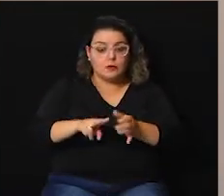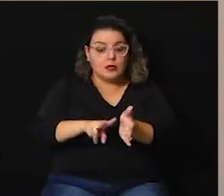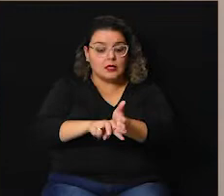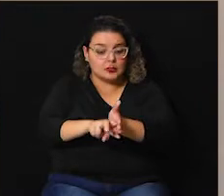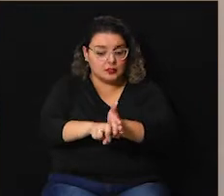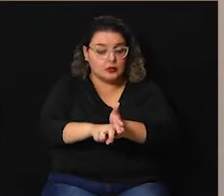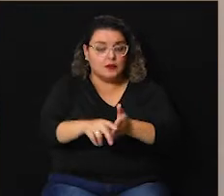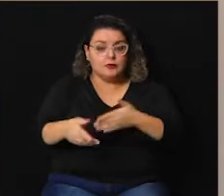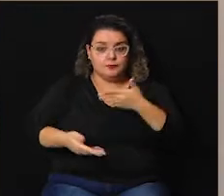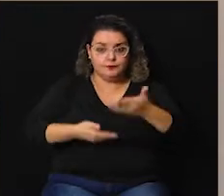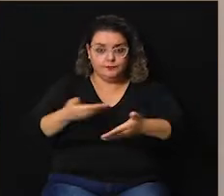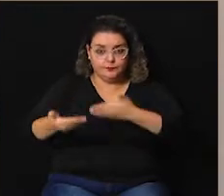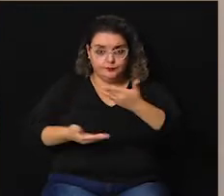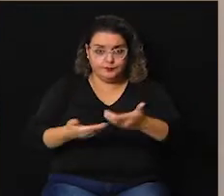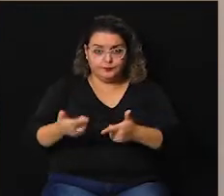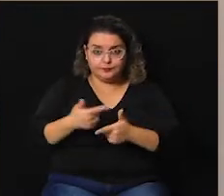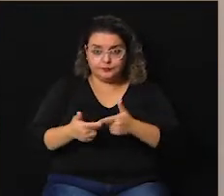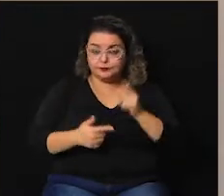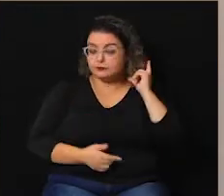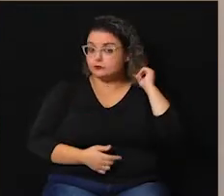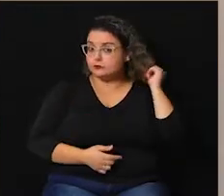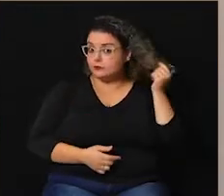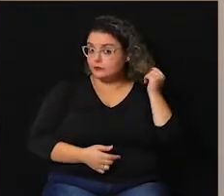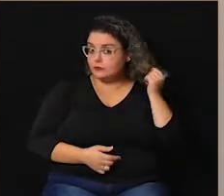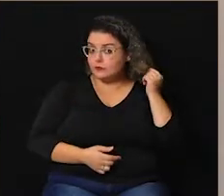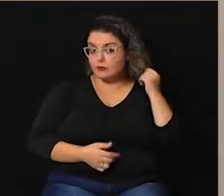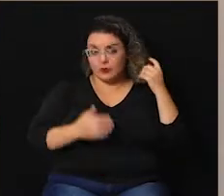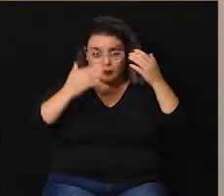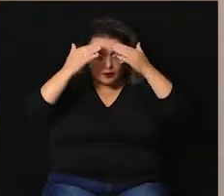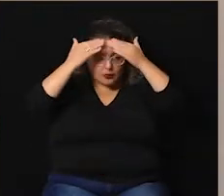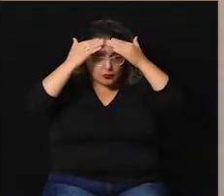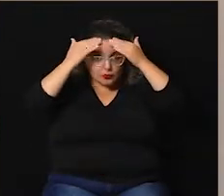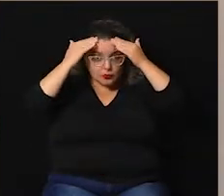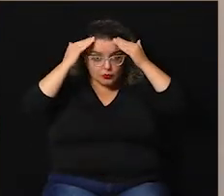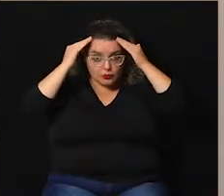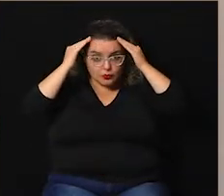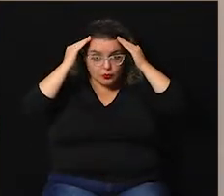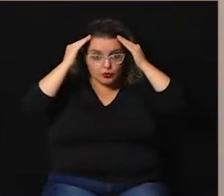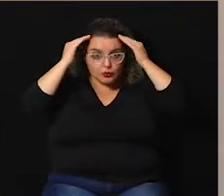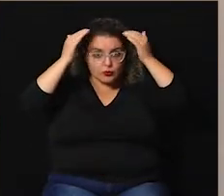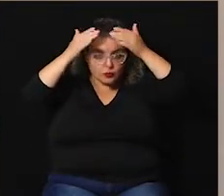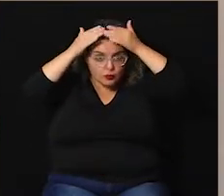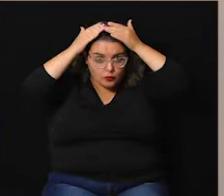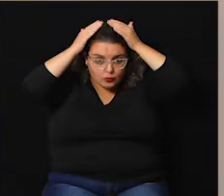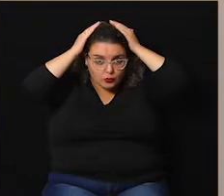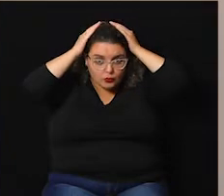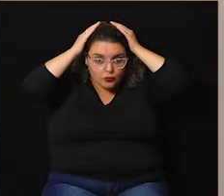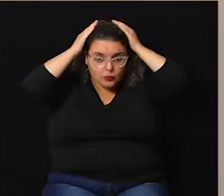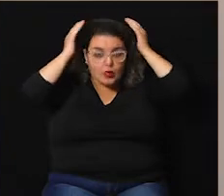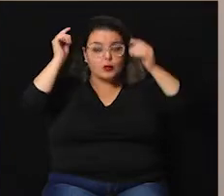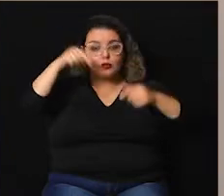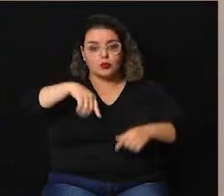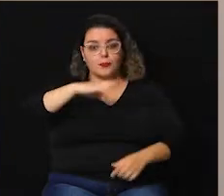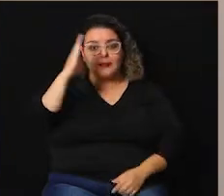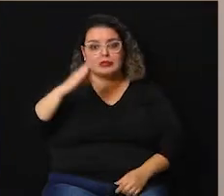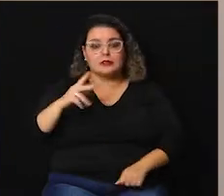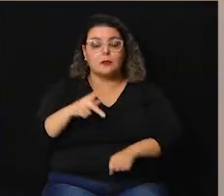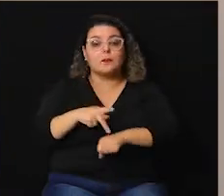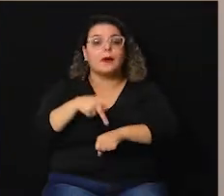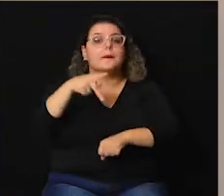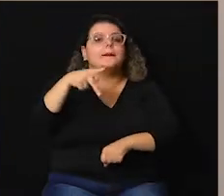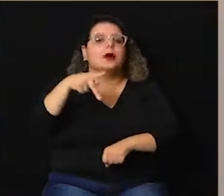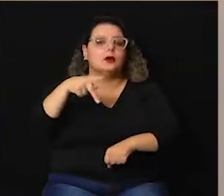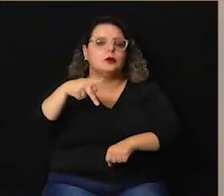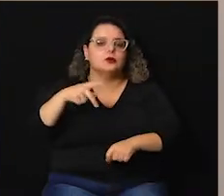diagnóstico e tratamento dos problemas do cabelo e couro cabeludo. No Brasil, é uma pós-graduação,